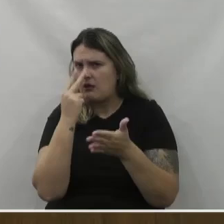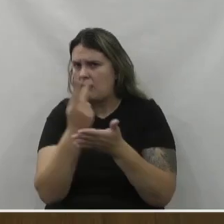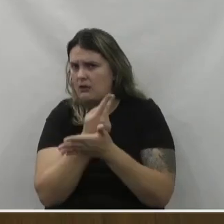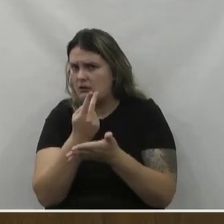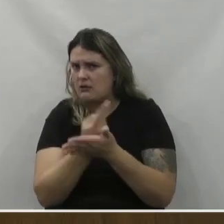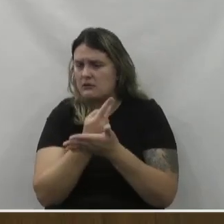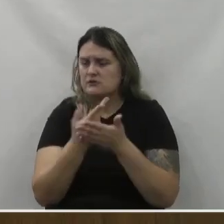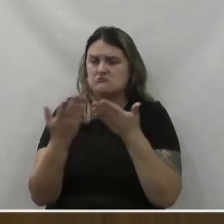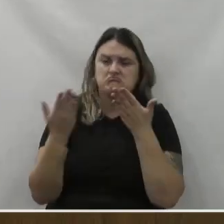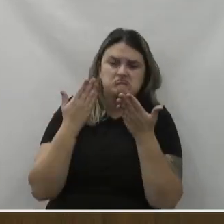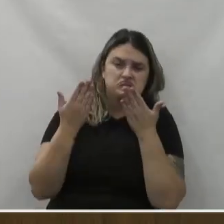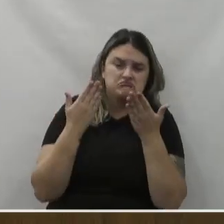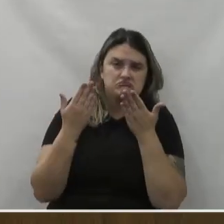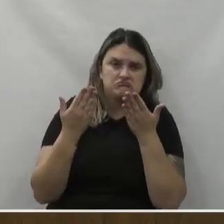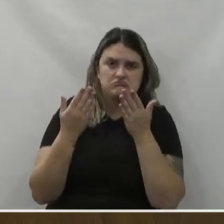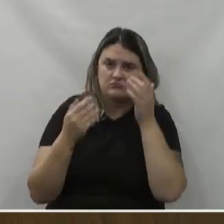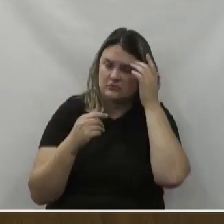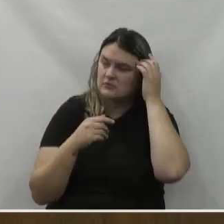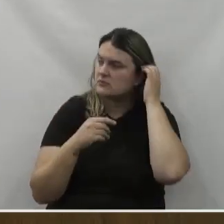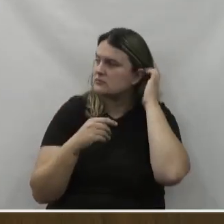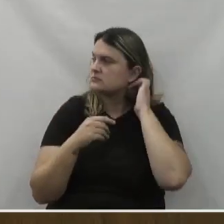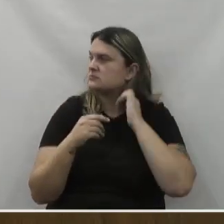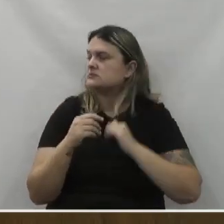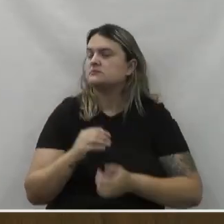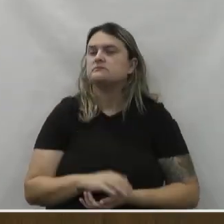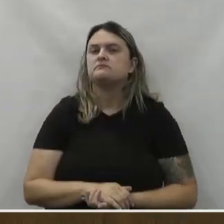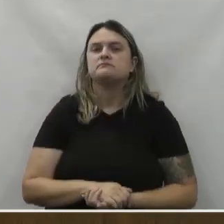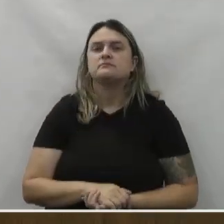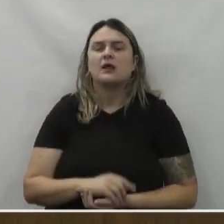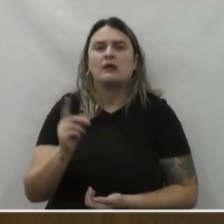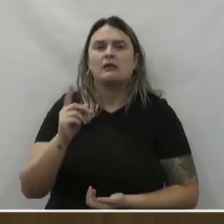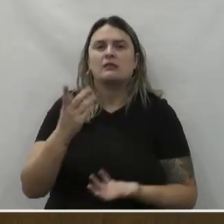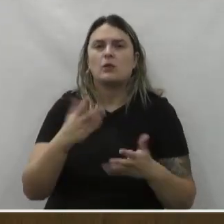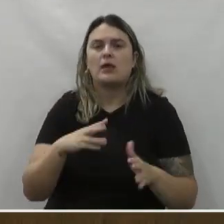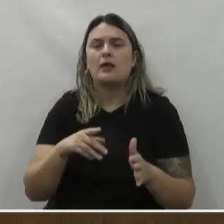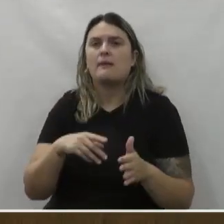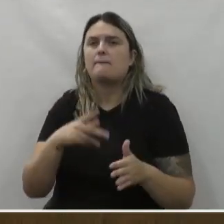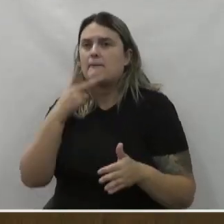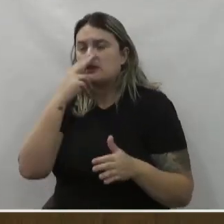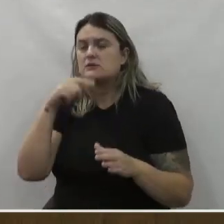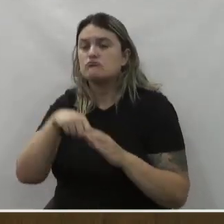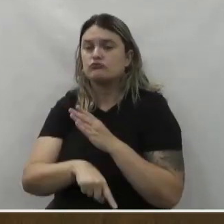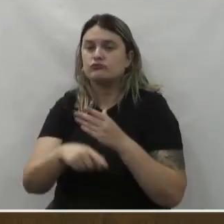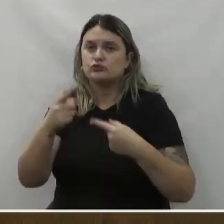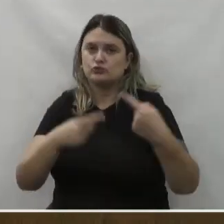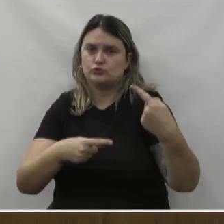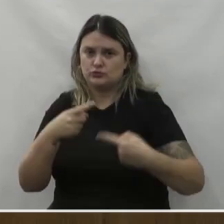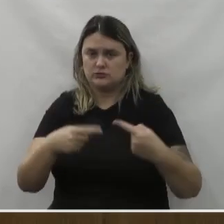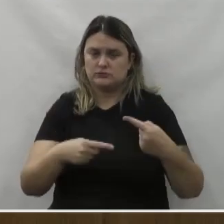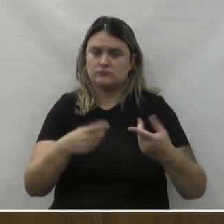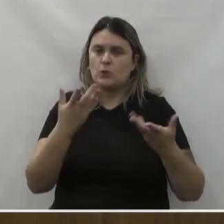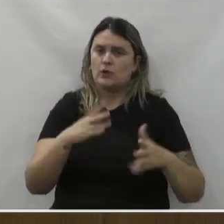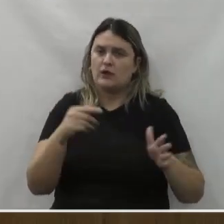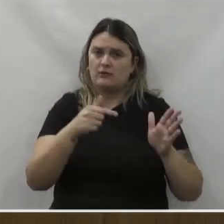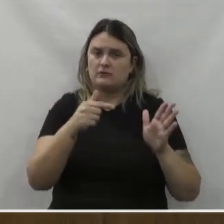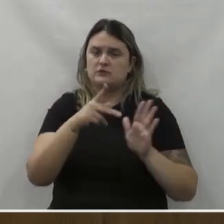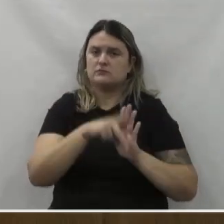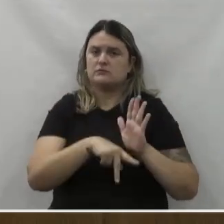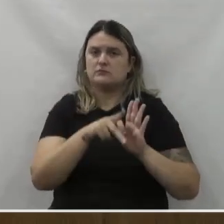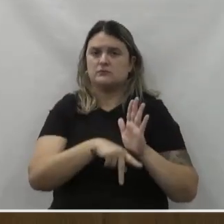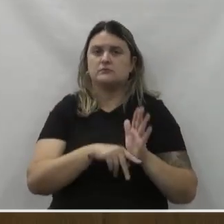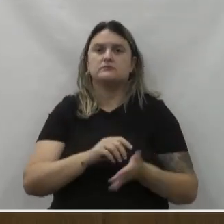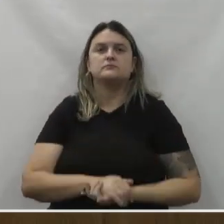coisas ilegais, para que não fosse adiante esse projeto, né?